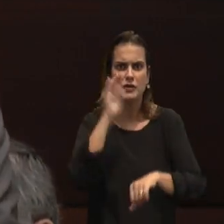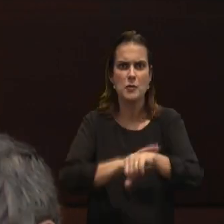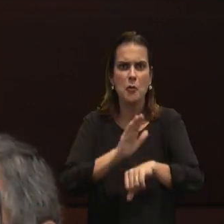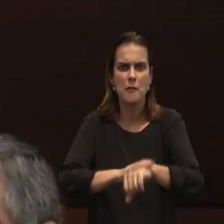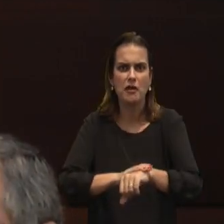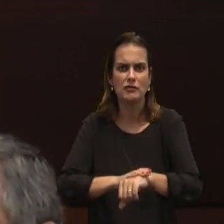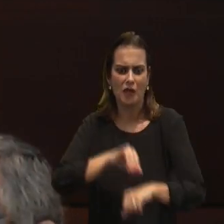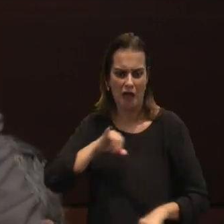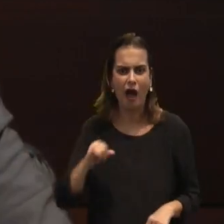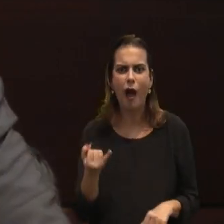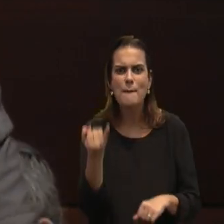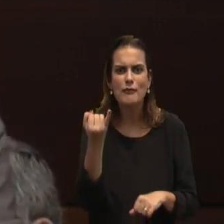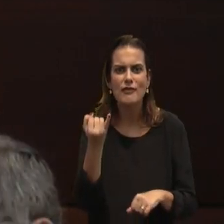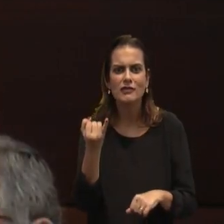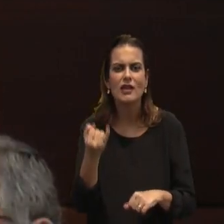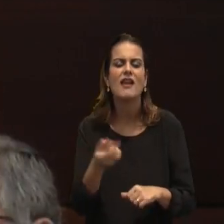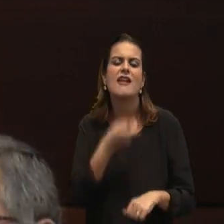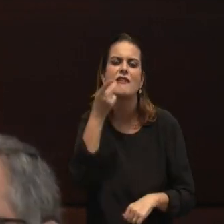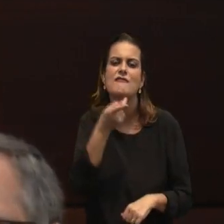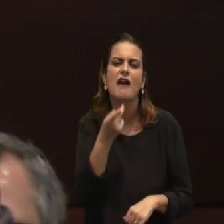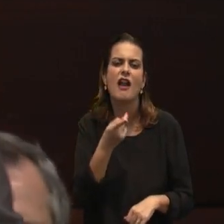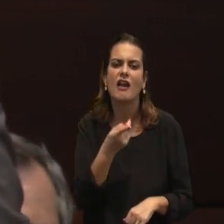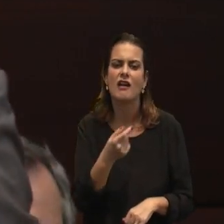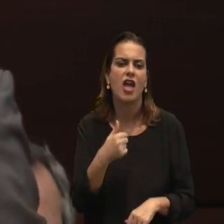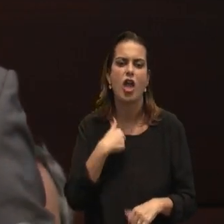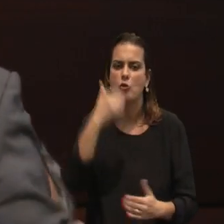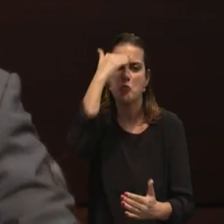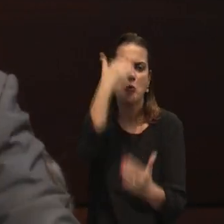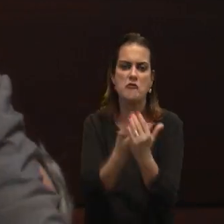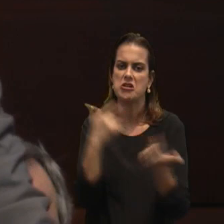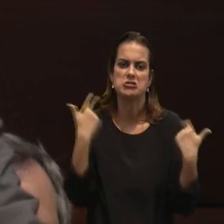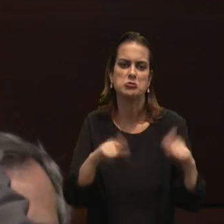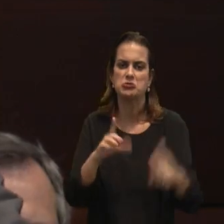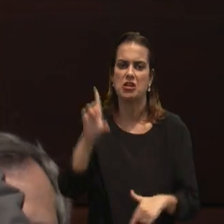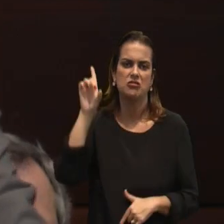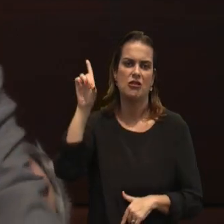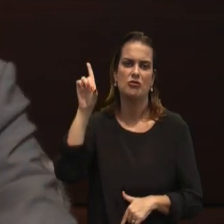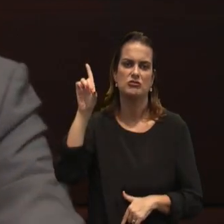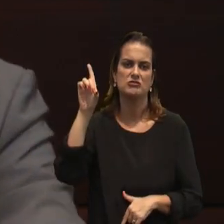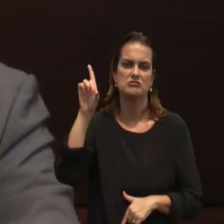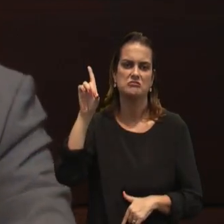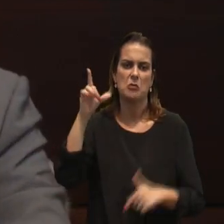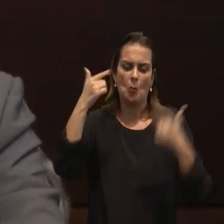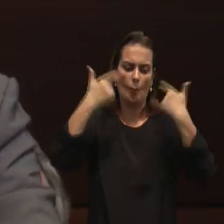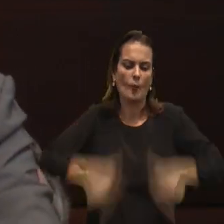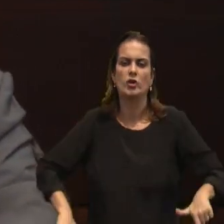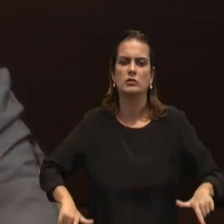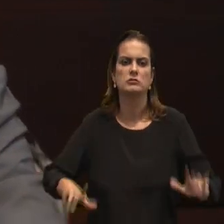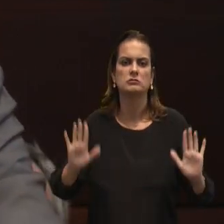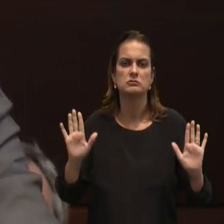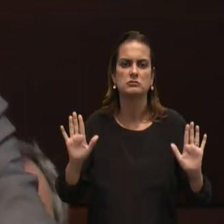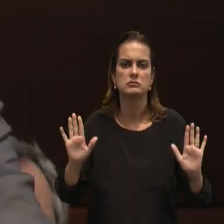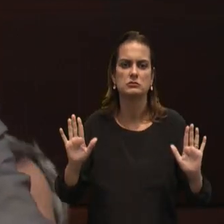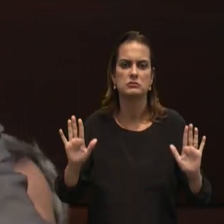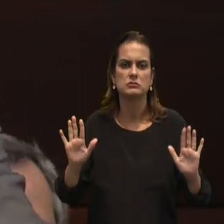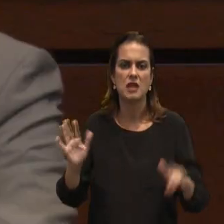ele aproveita a ocasião e se declara ateu, e se declara uma pessoa que perdeu a sua fé.